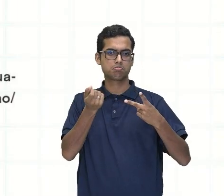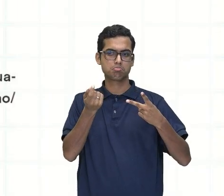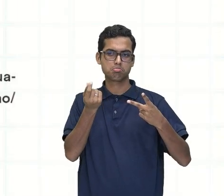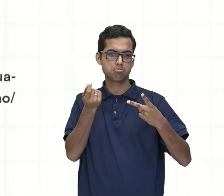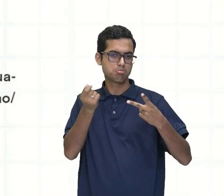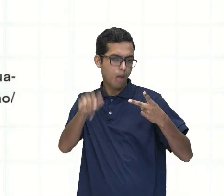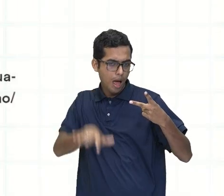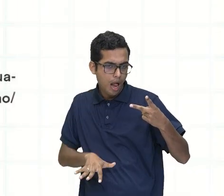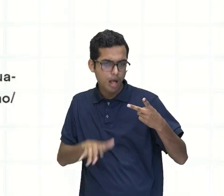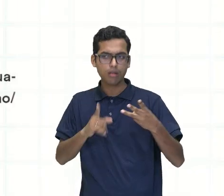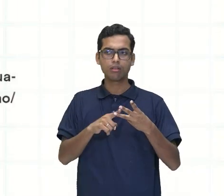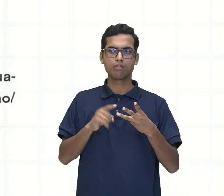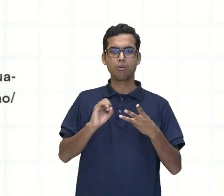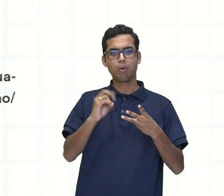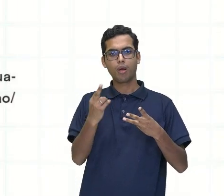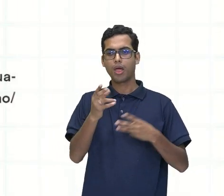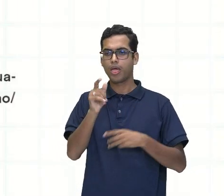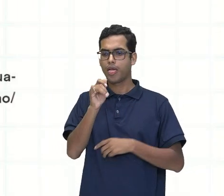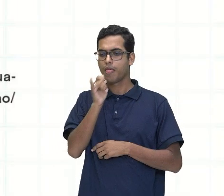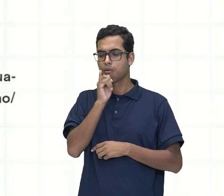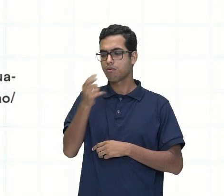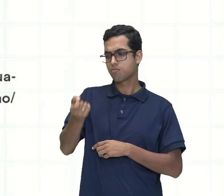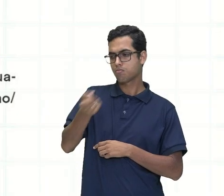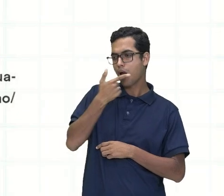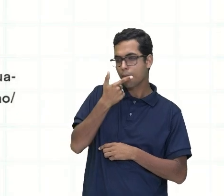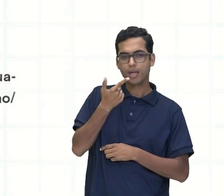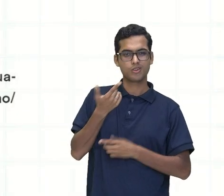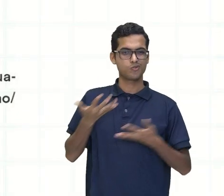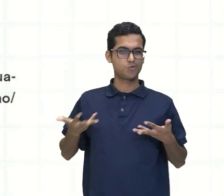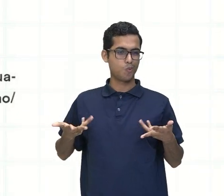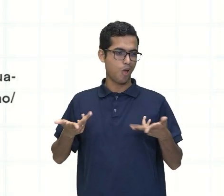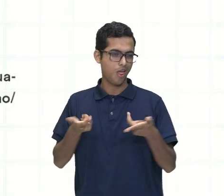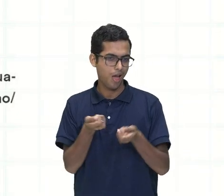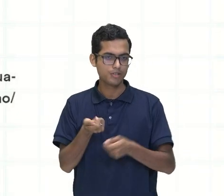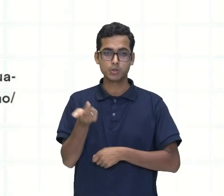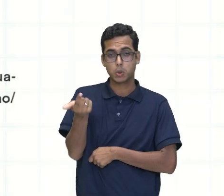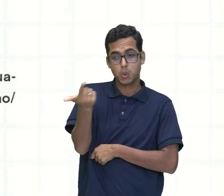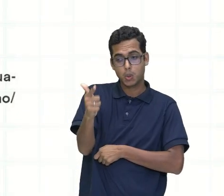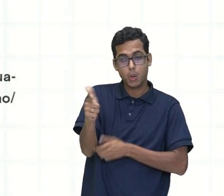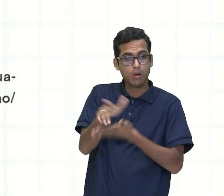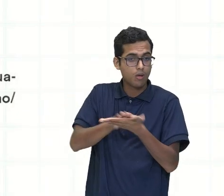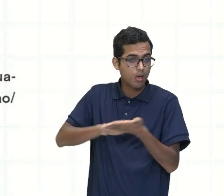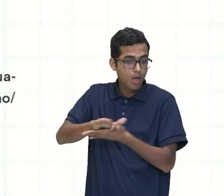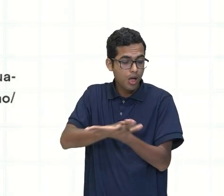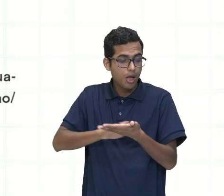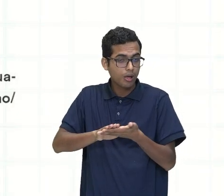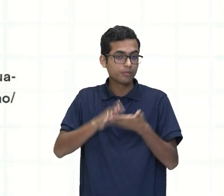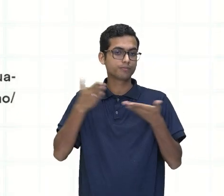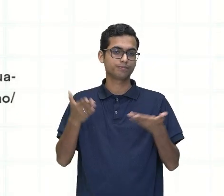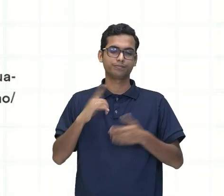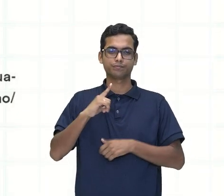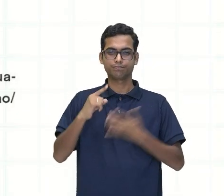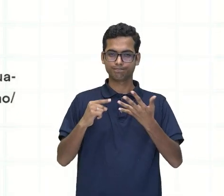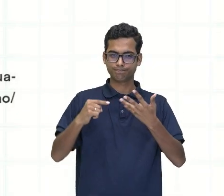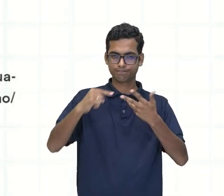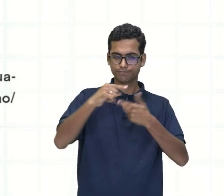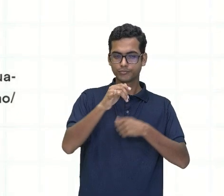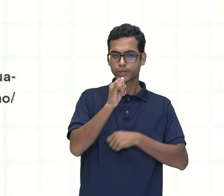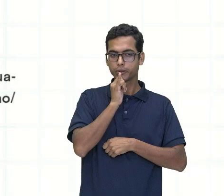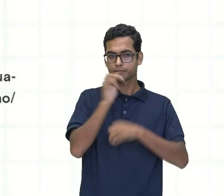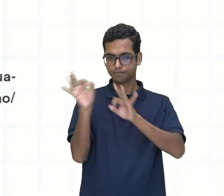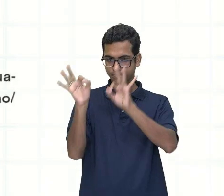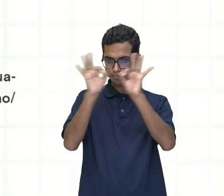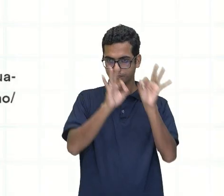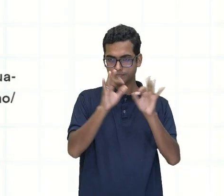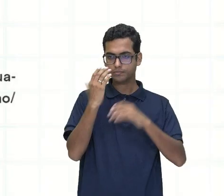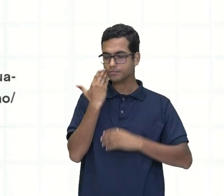não é de qualidade, enfim. São várias opiniões sobre esse fato, ok? Então, nesses dois exemplos, né, o